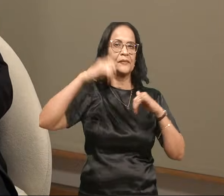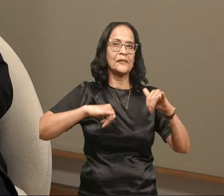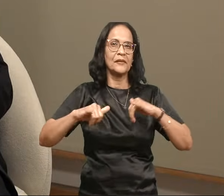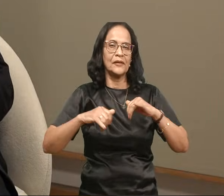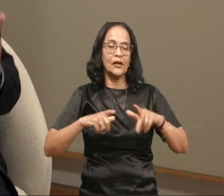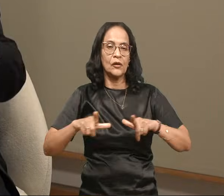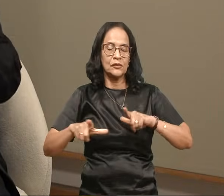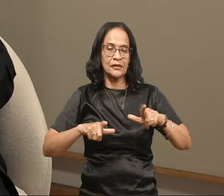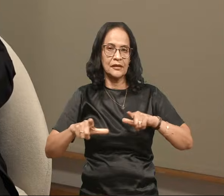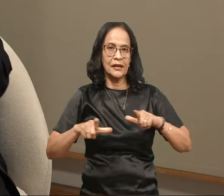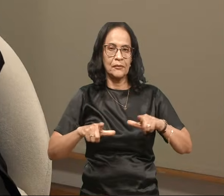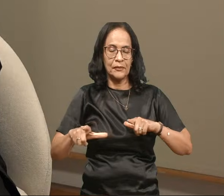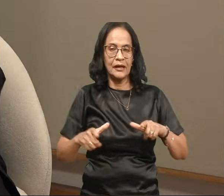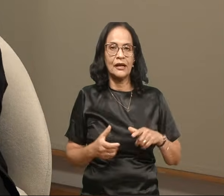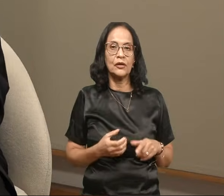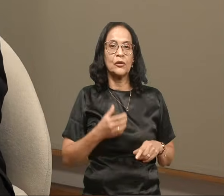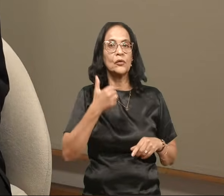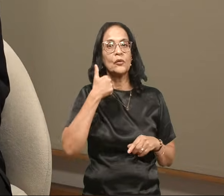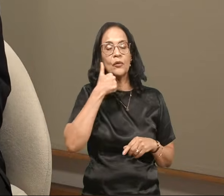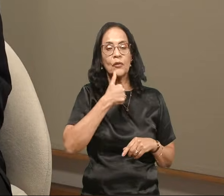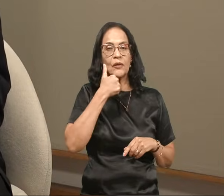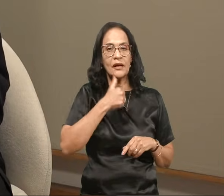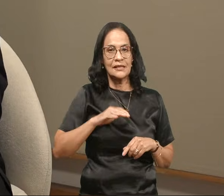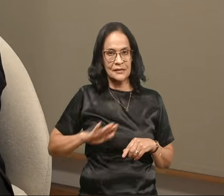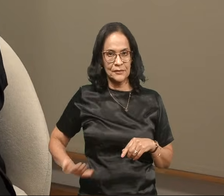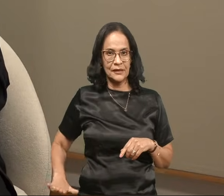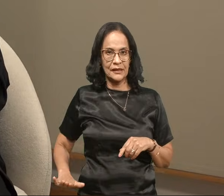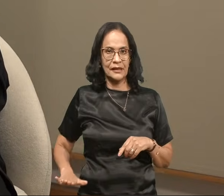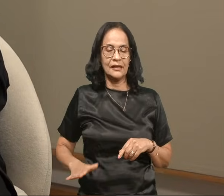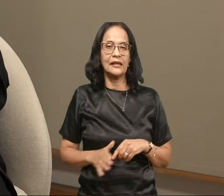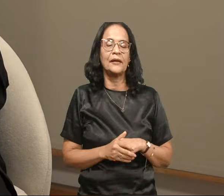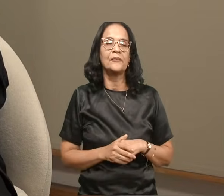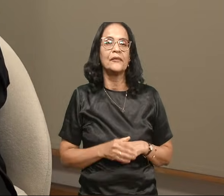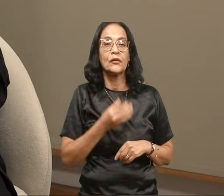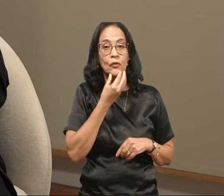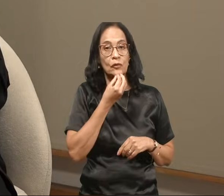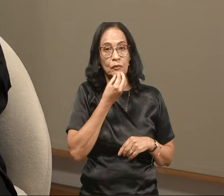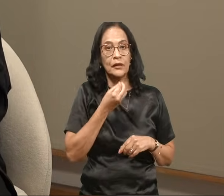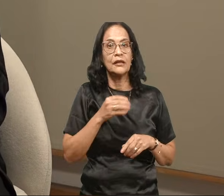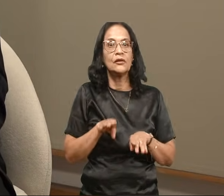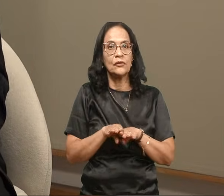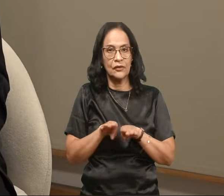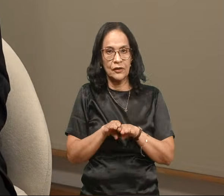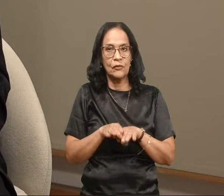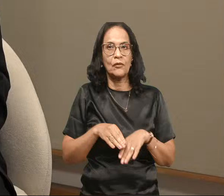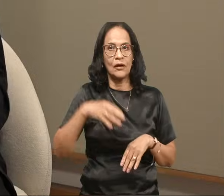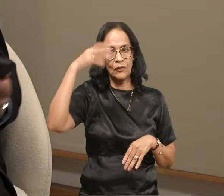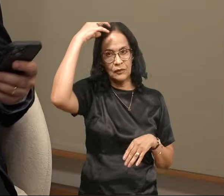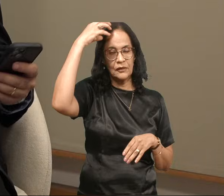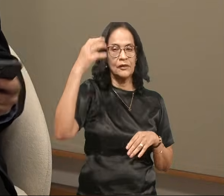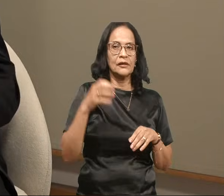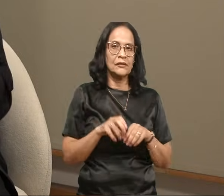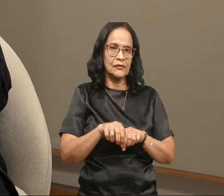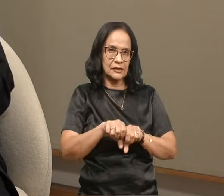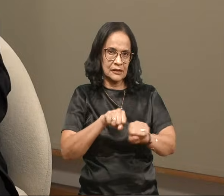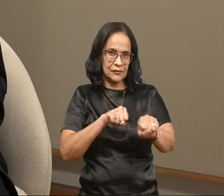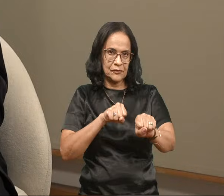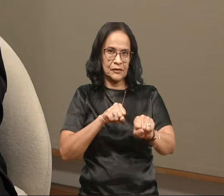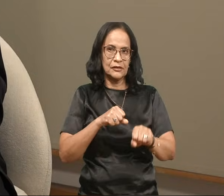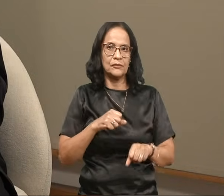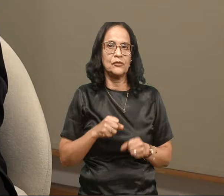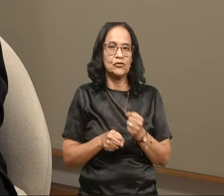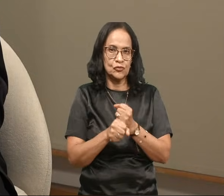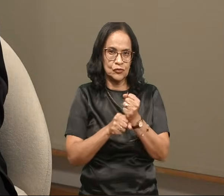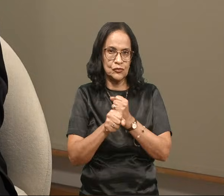e tem o trabalho com os meninos, que são os embaixadores do Rei. E nesse dia 6 será a formatura. Depois de um ano aí de